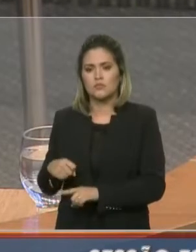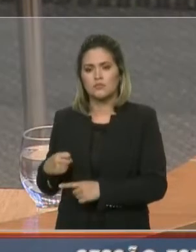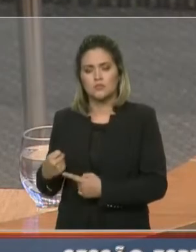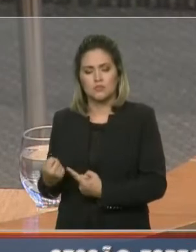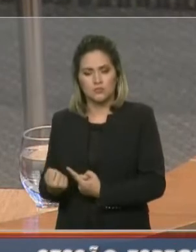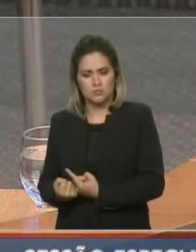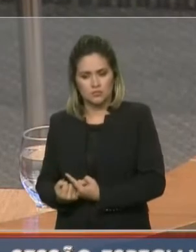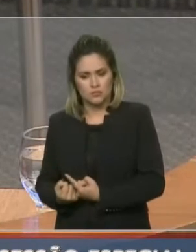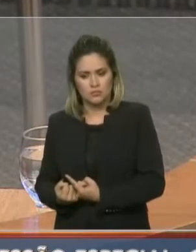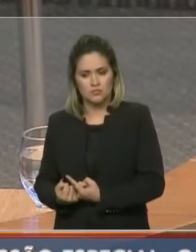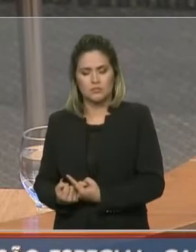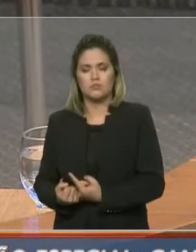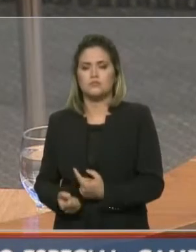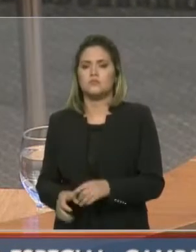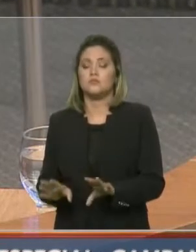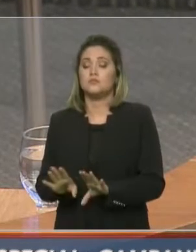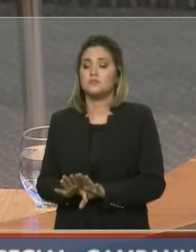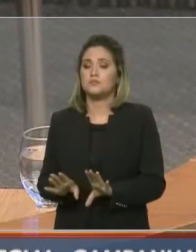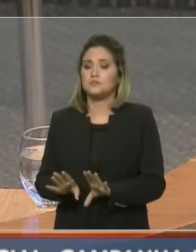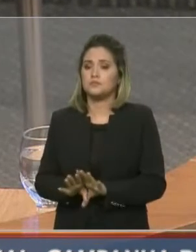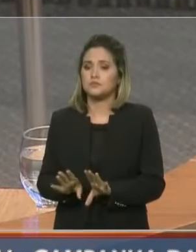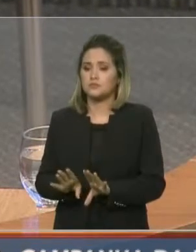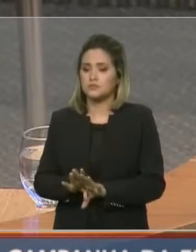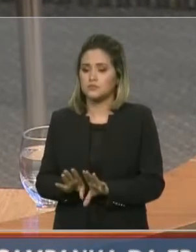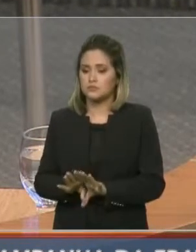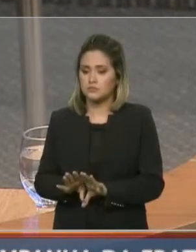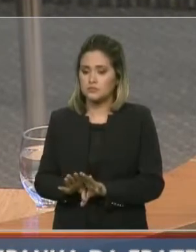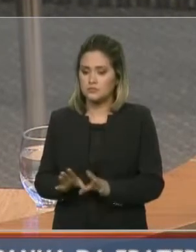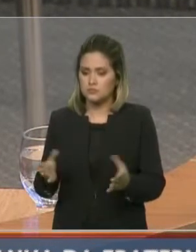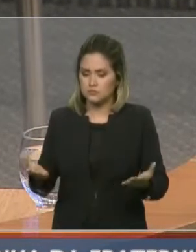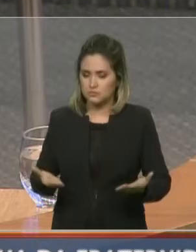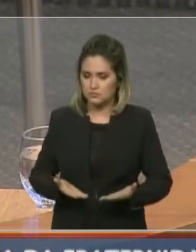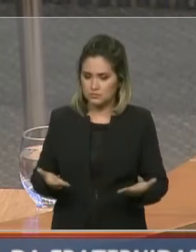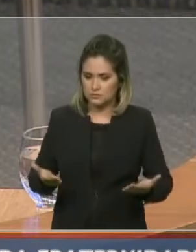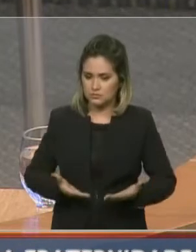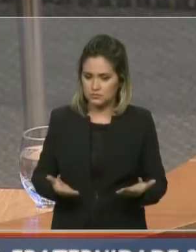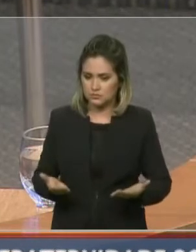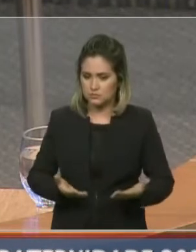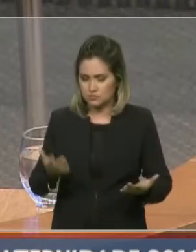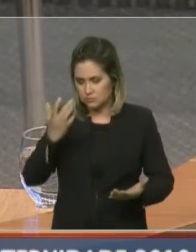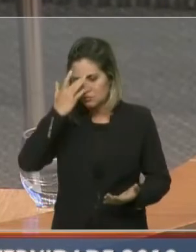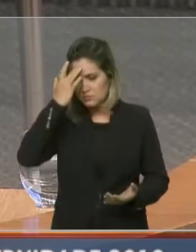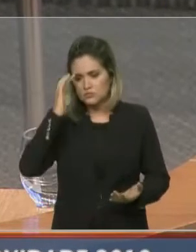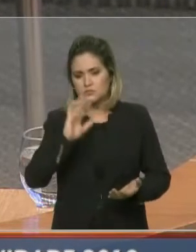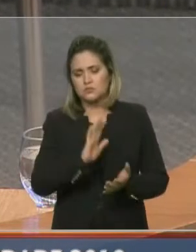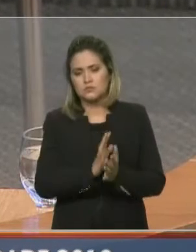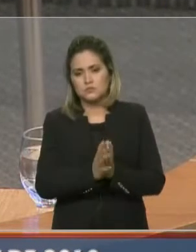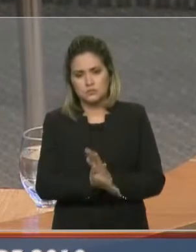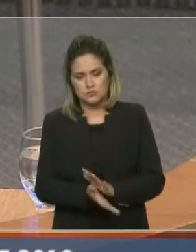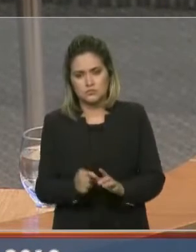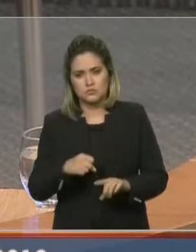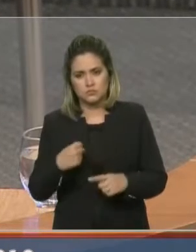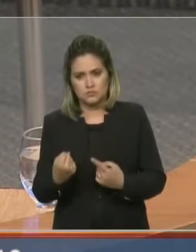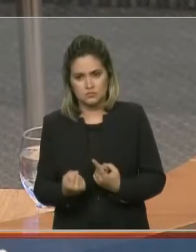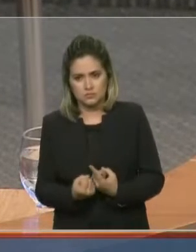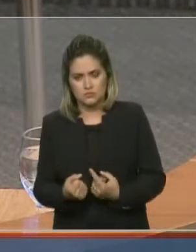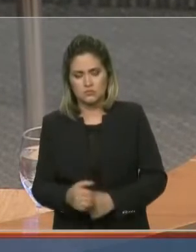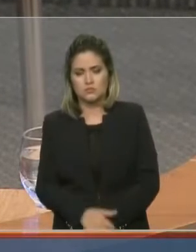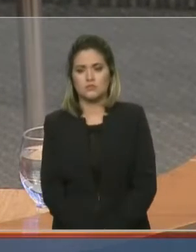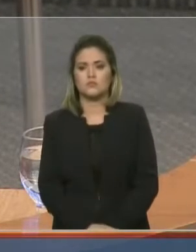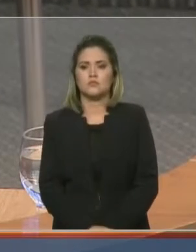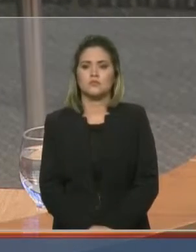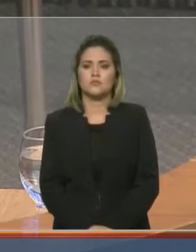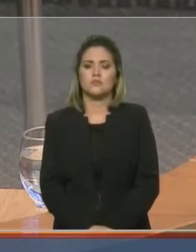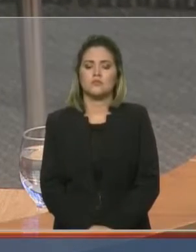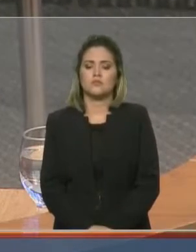do seu tempo, e que também, atualizando para nós hoje, são excluídos também da nossa sociedade no dia de